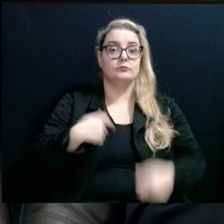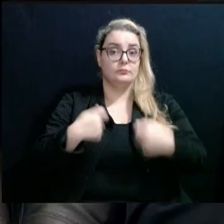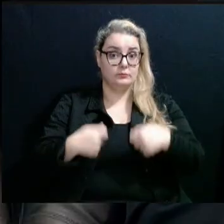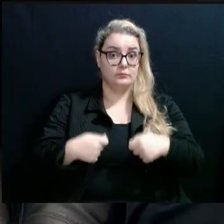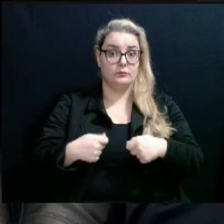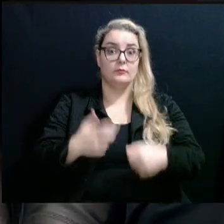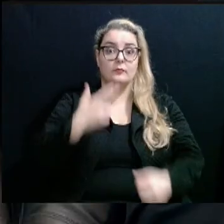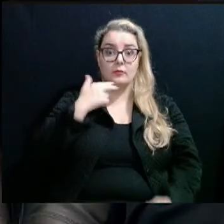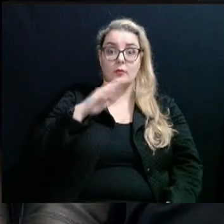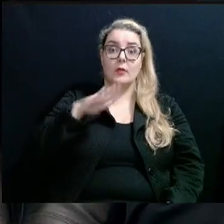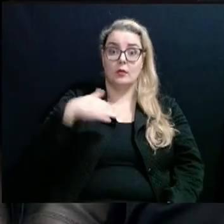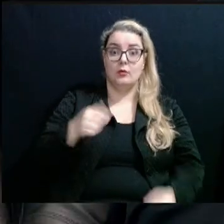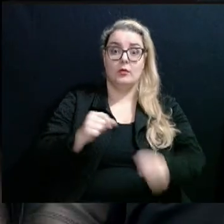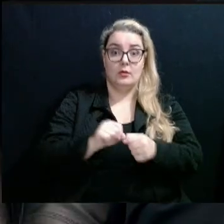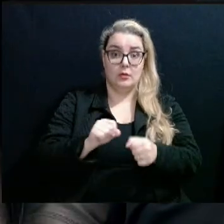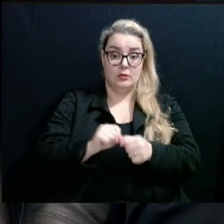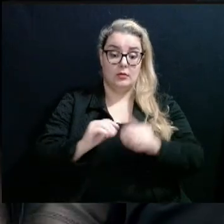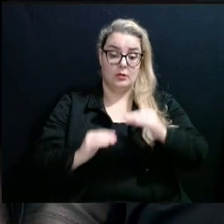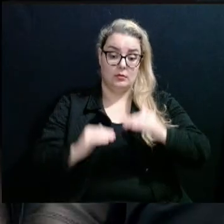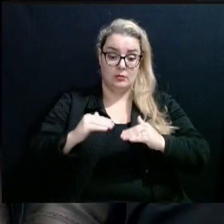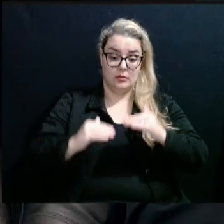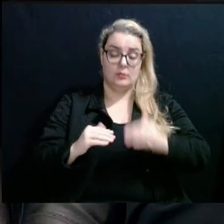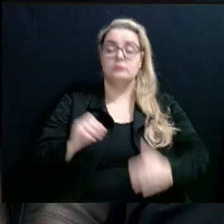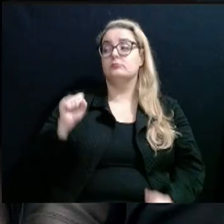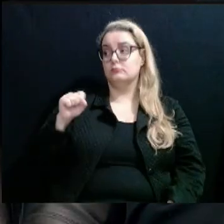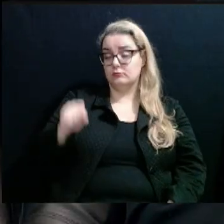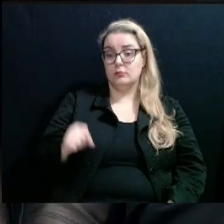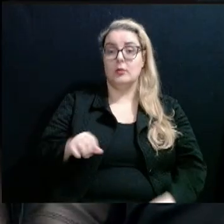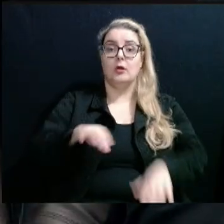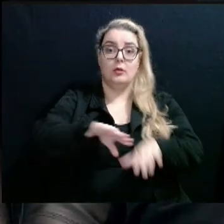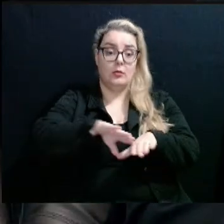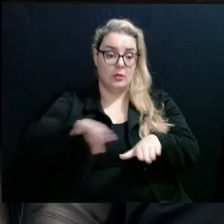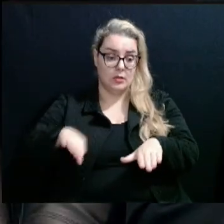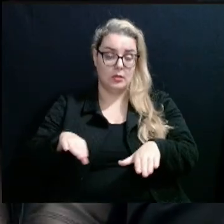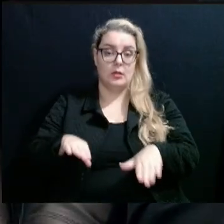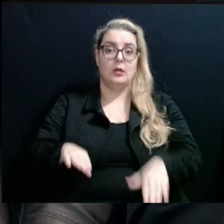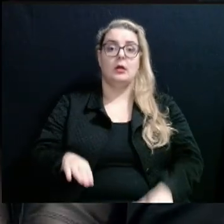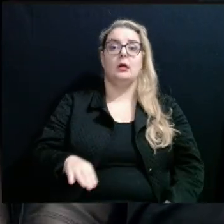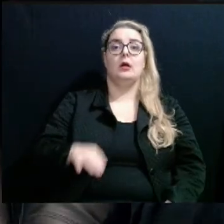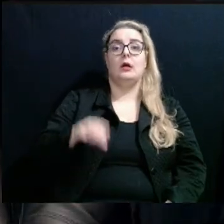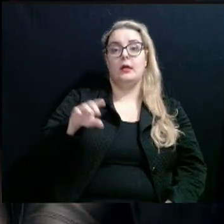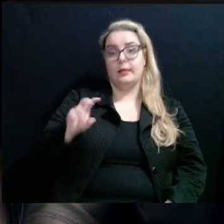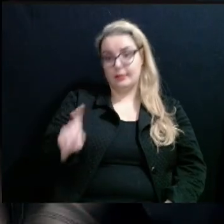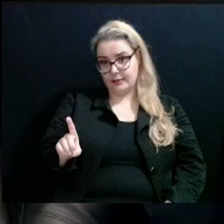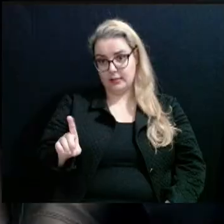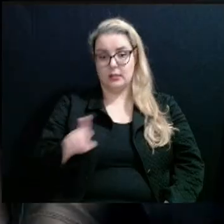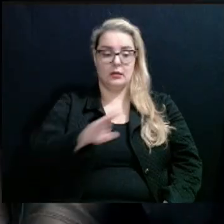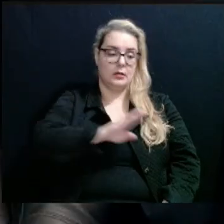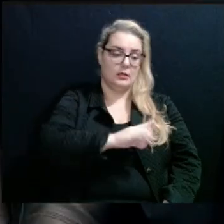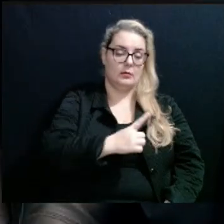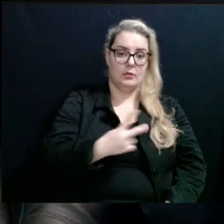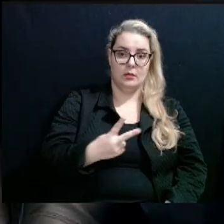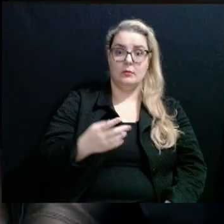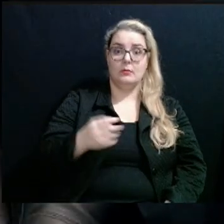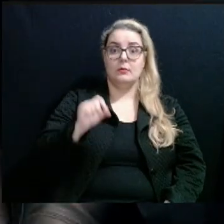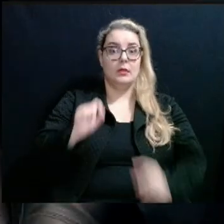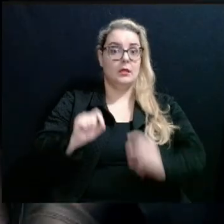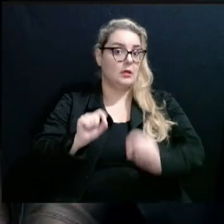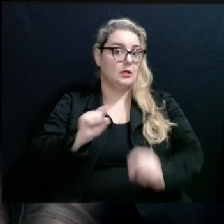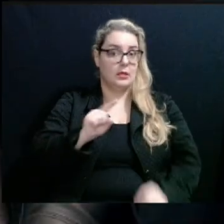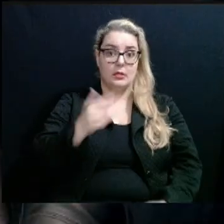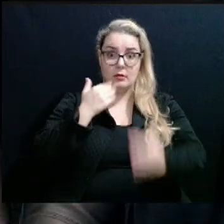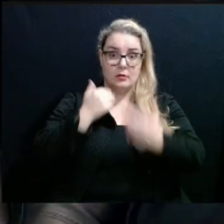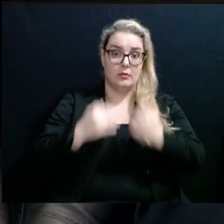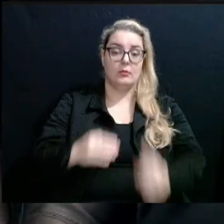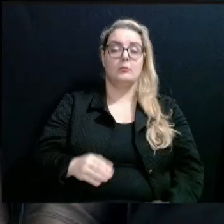forma equilibrada, com exceção da vitamina D e B12 para quem não consome ovos e laticínios, e a gente simplesmente